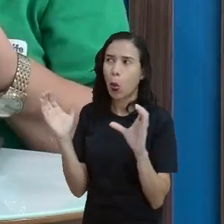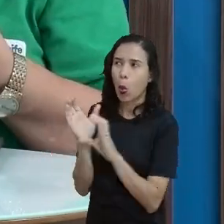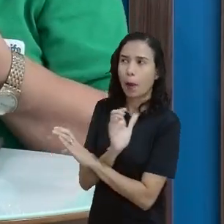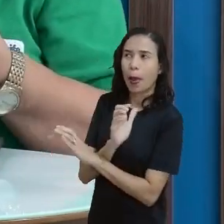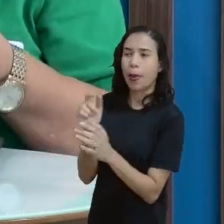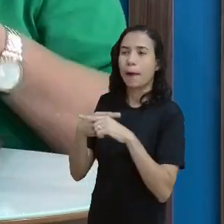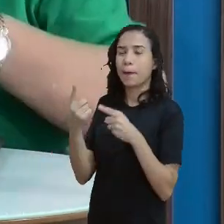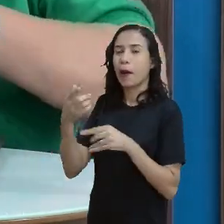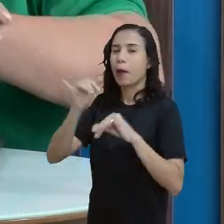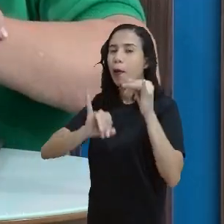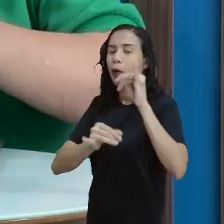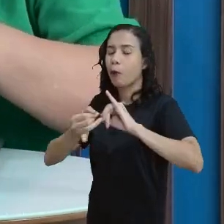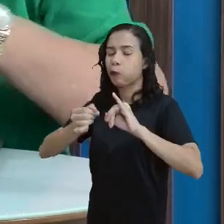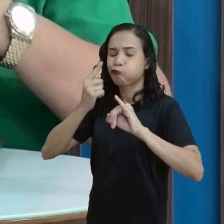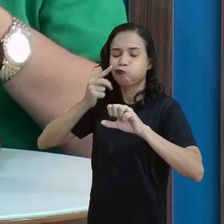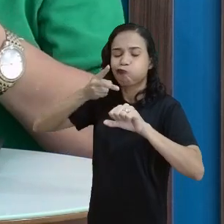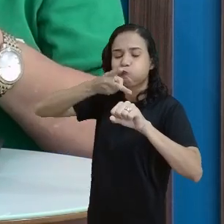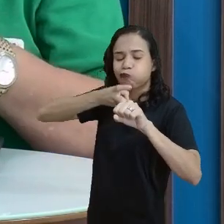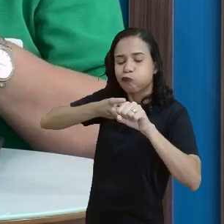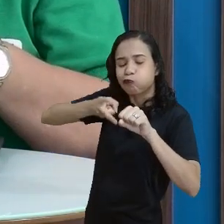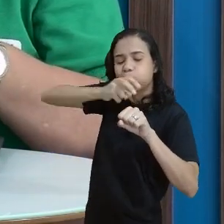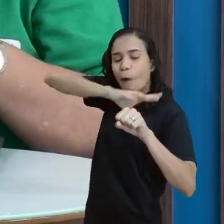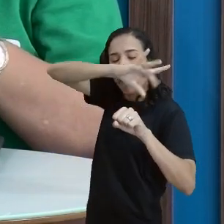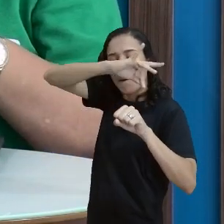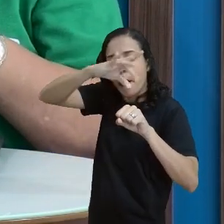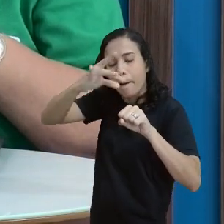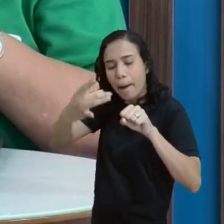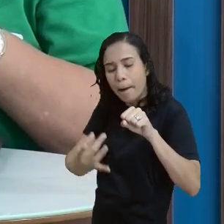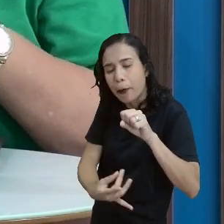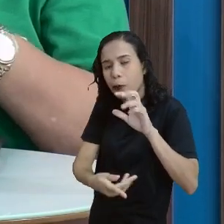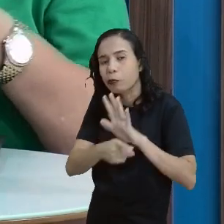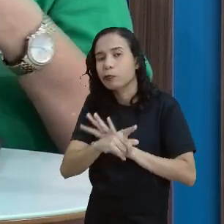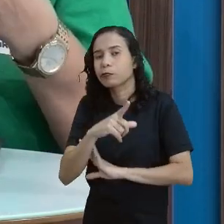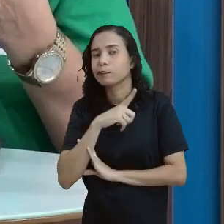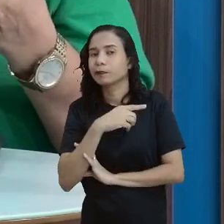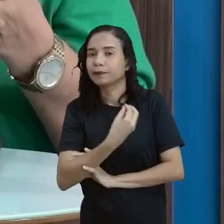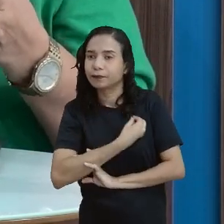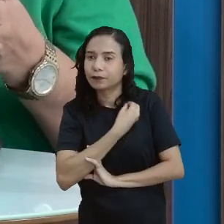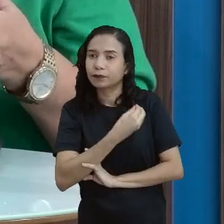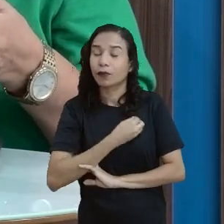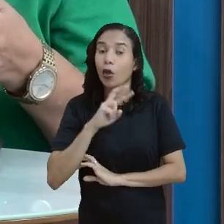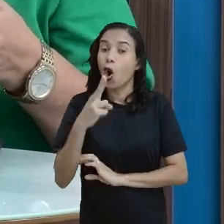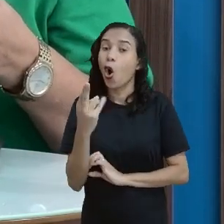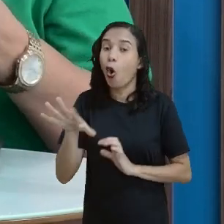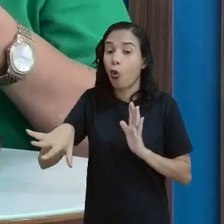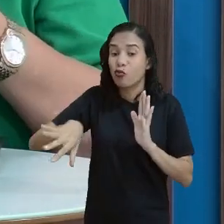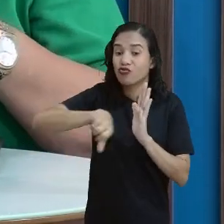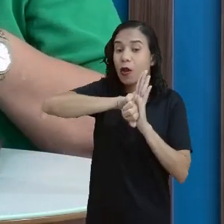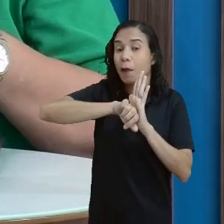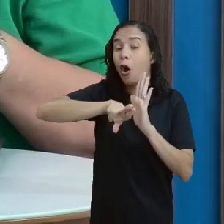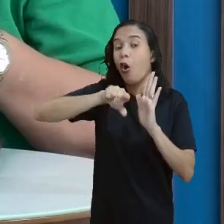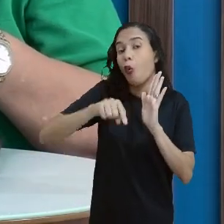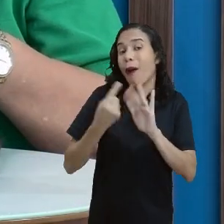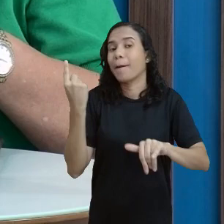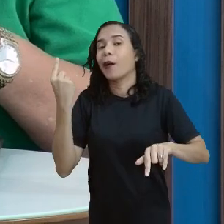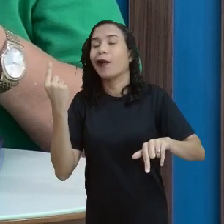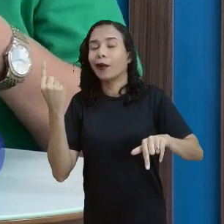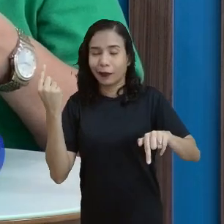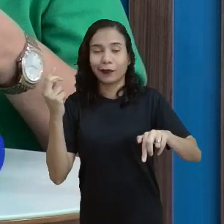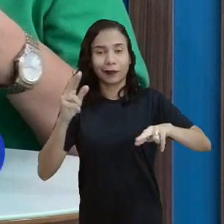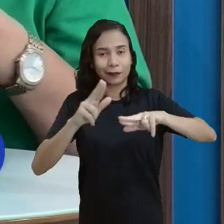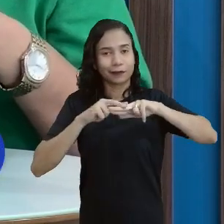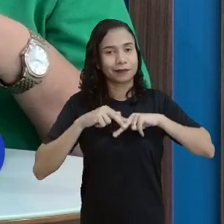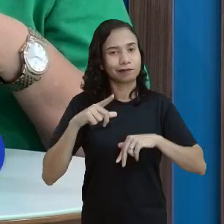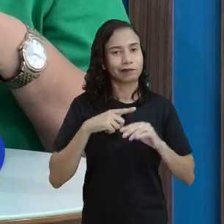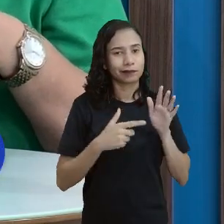sua composição, apresenta alguns elementos, né? Que ou atrai ou repele, né? E